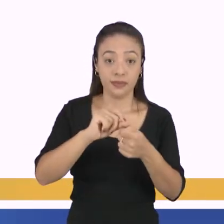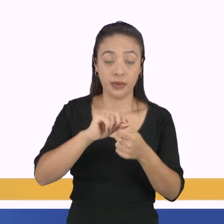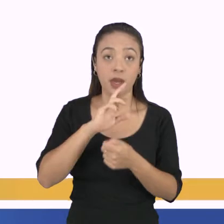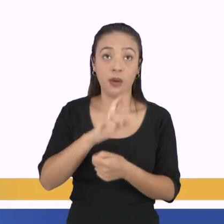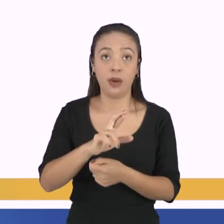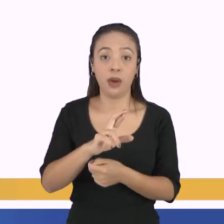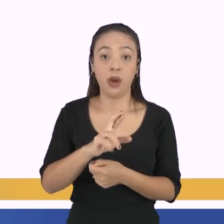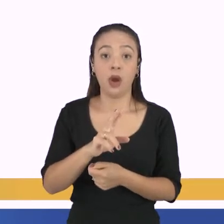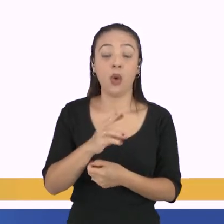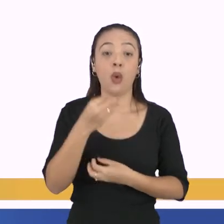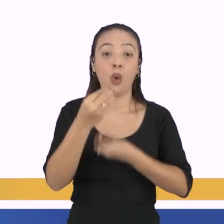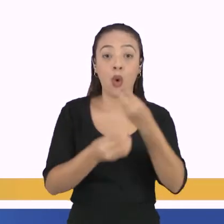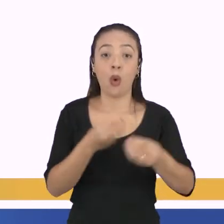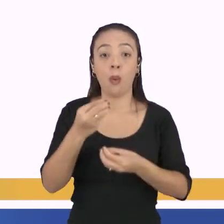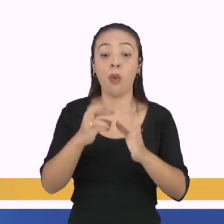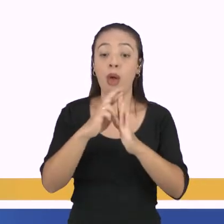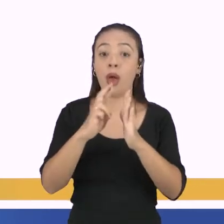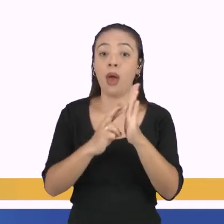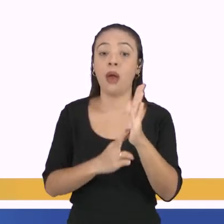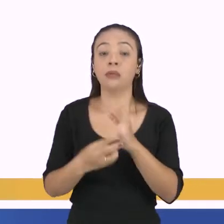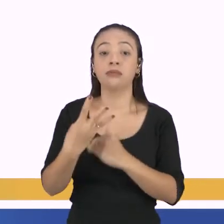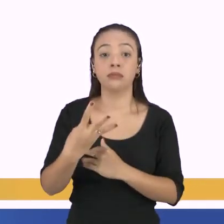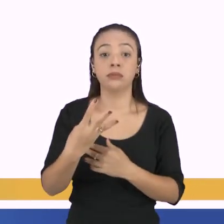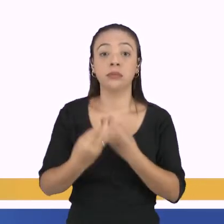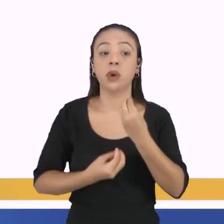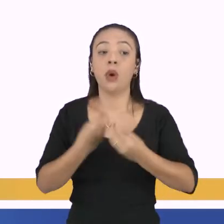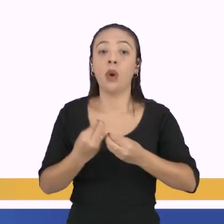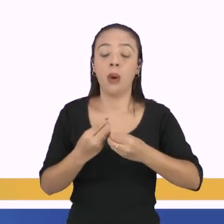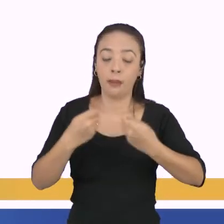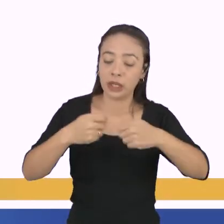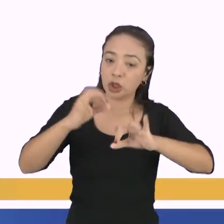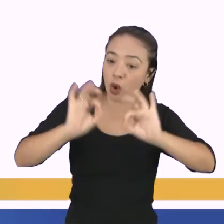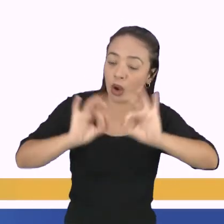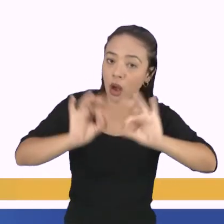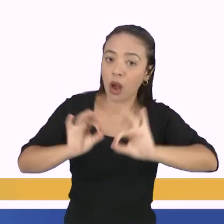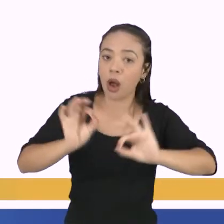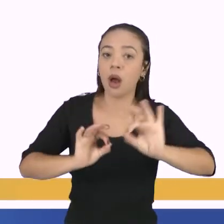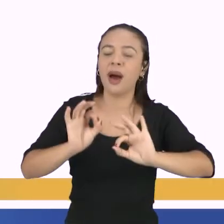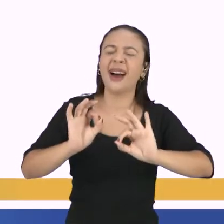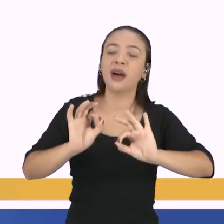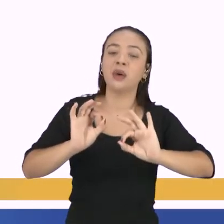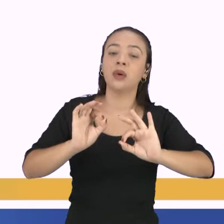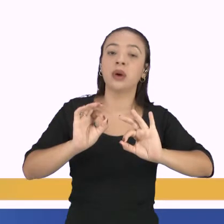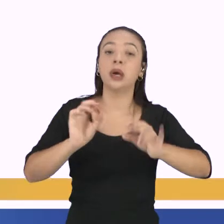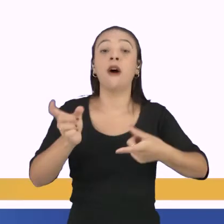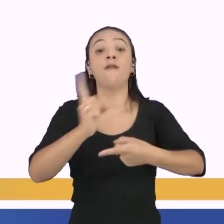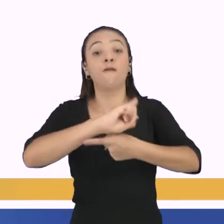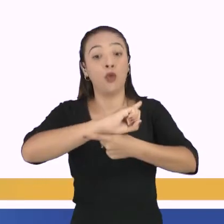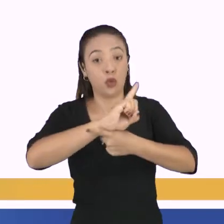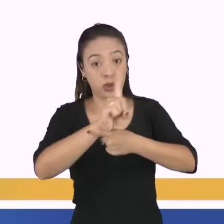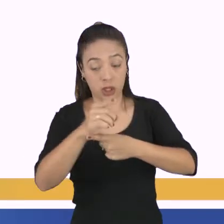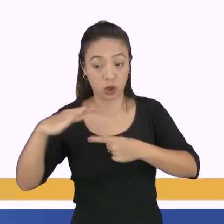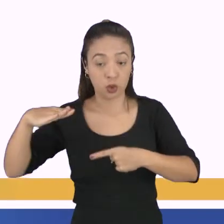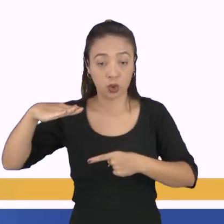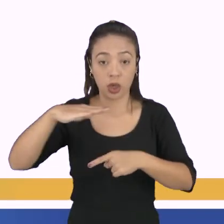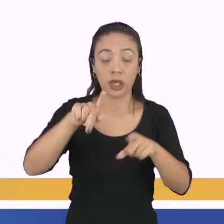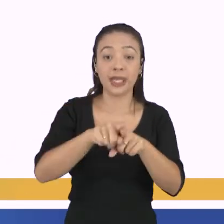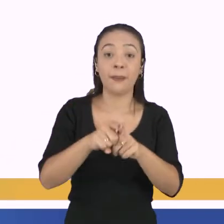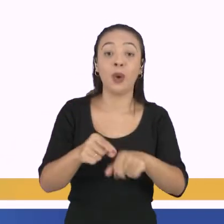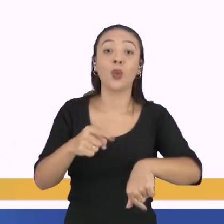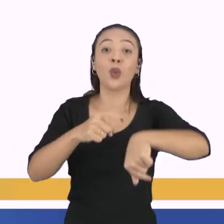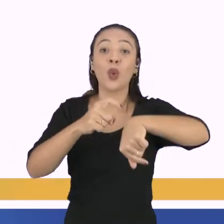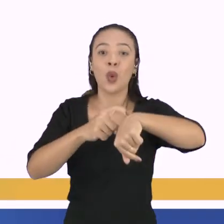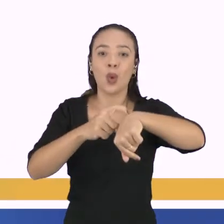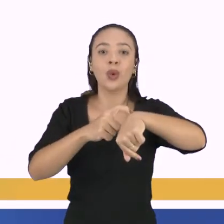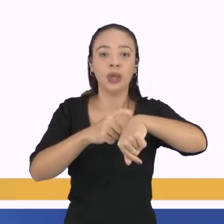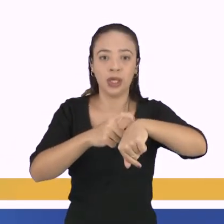a regra de 3. Para tanto, é necessário construir uma proporção entre a velocidade do automóvel e o tempo gasto por